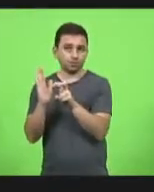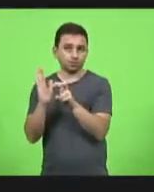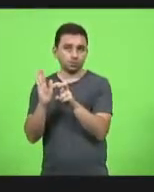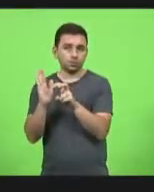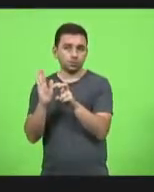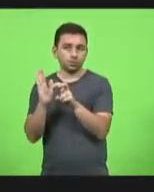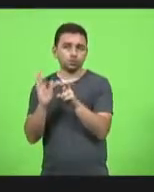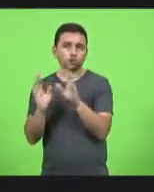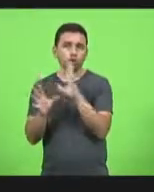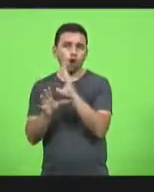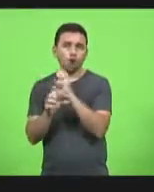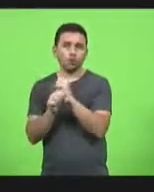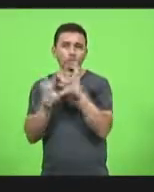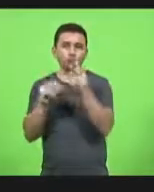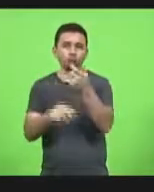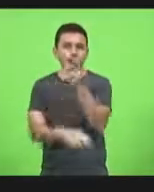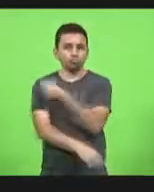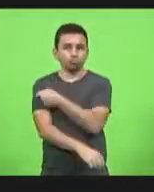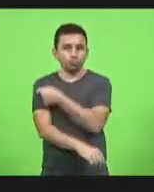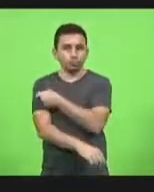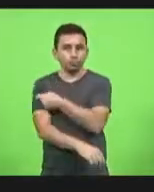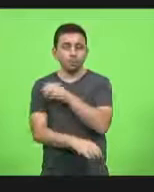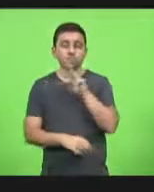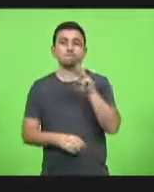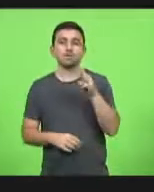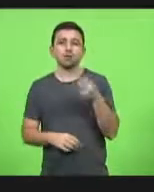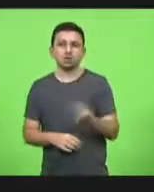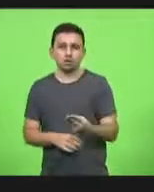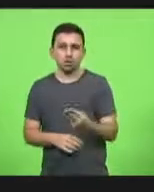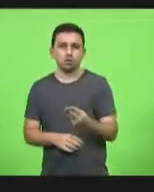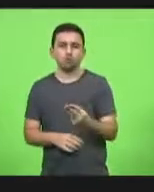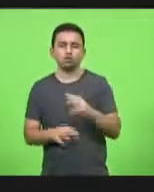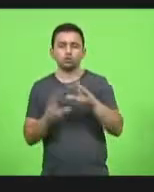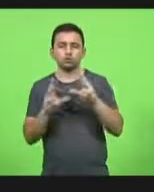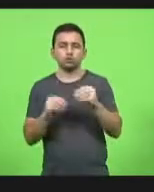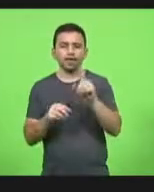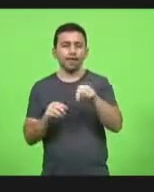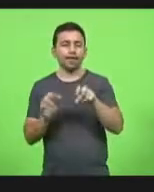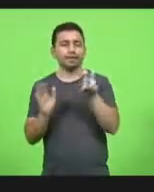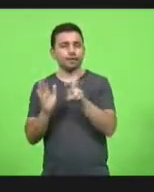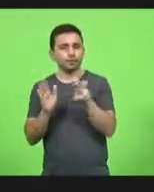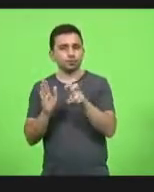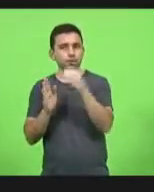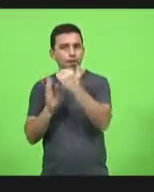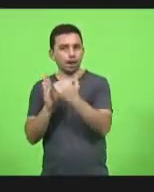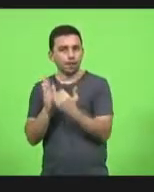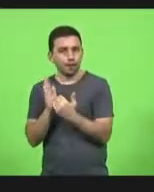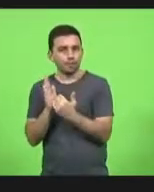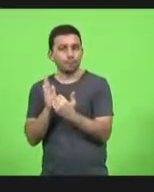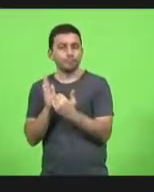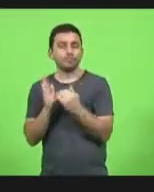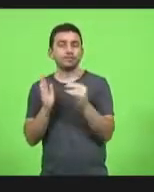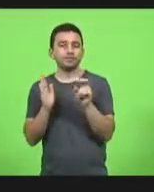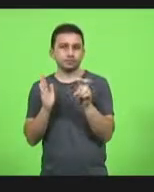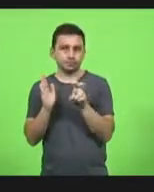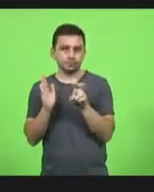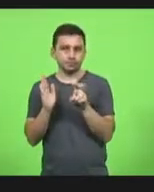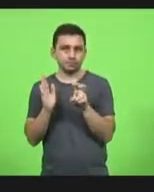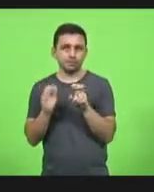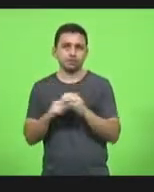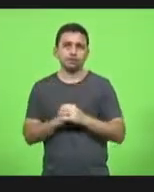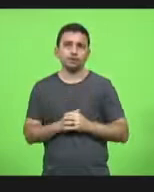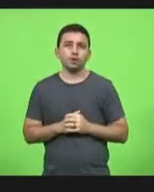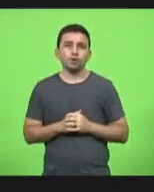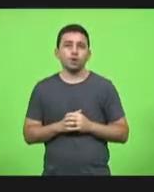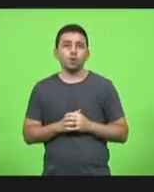no total de vacinados por milhões de habitantes. 5ª posição. Tá? Tendo em vista que